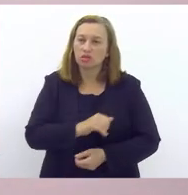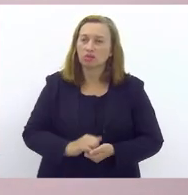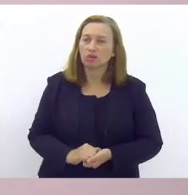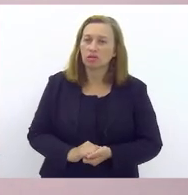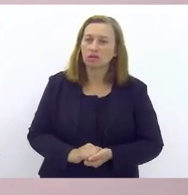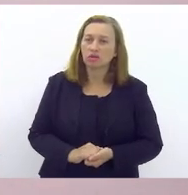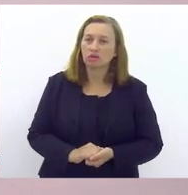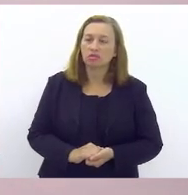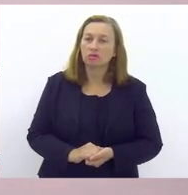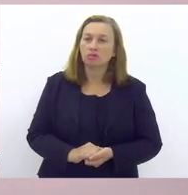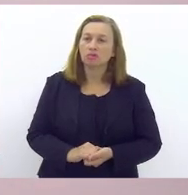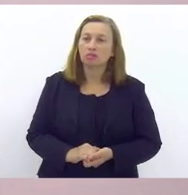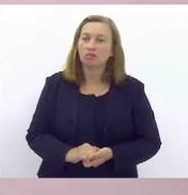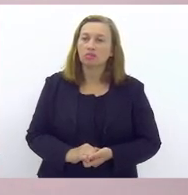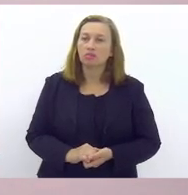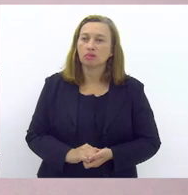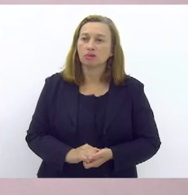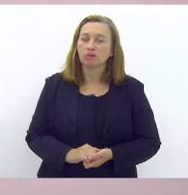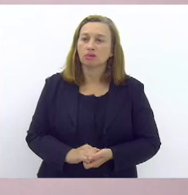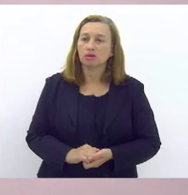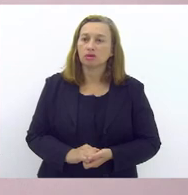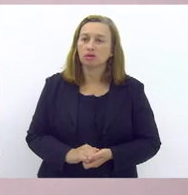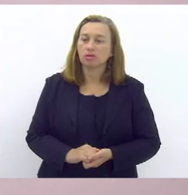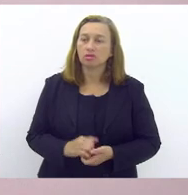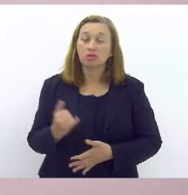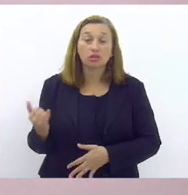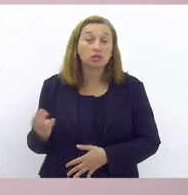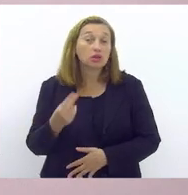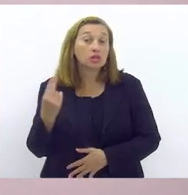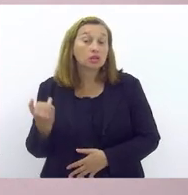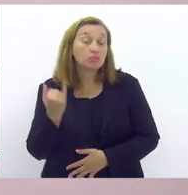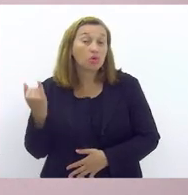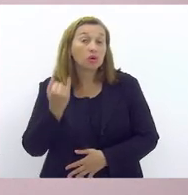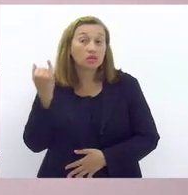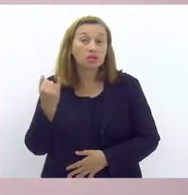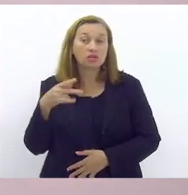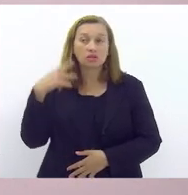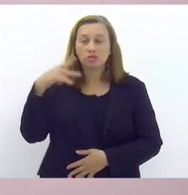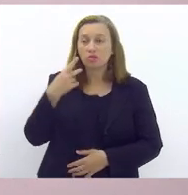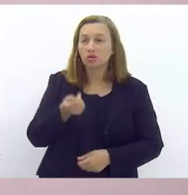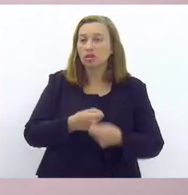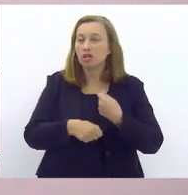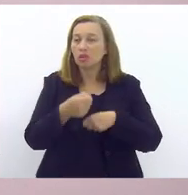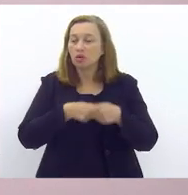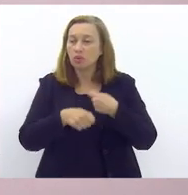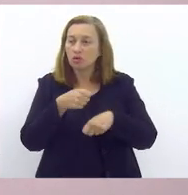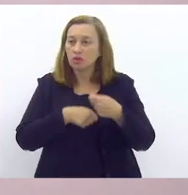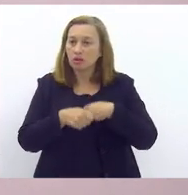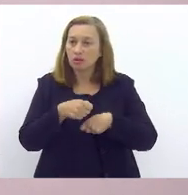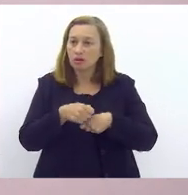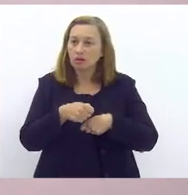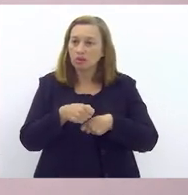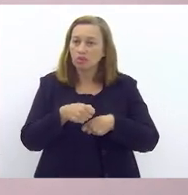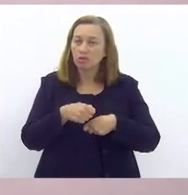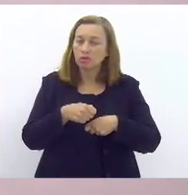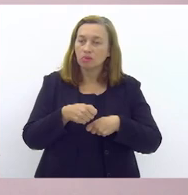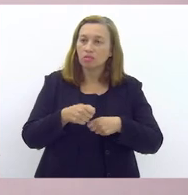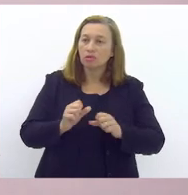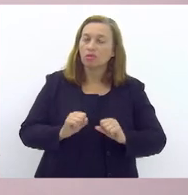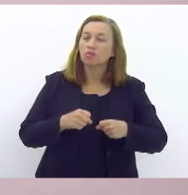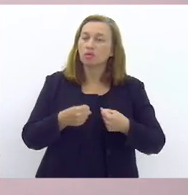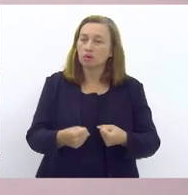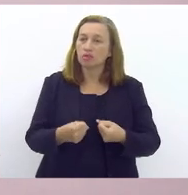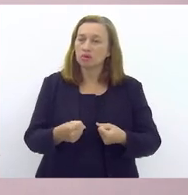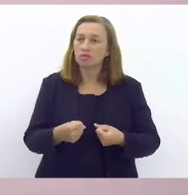que deveria, por sua importância político-econômica, tornar a posição